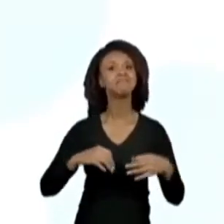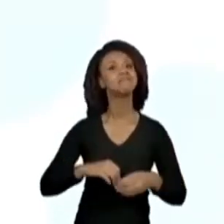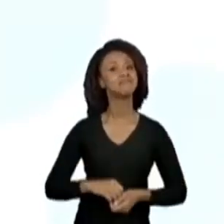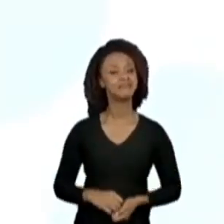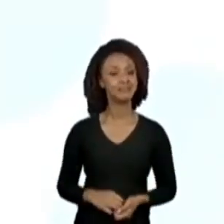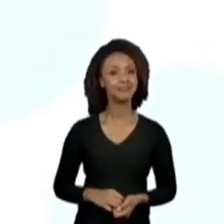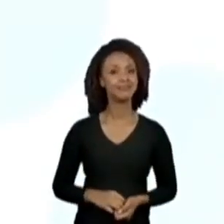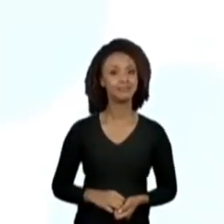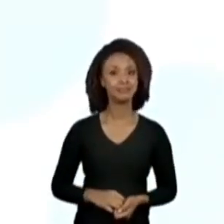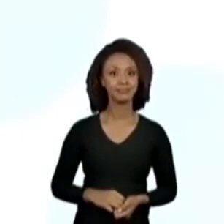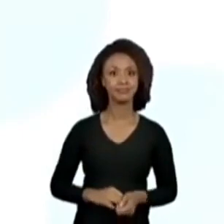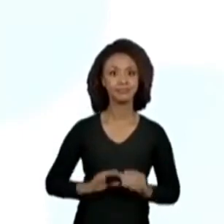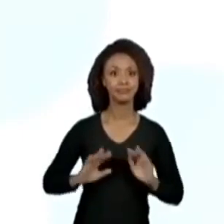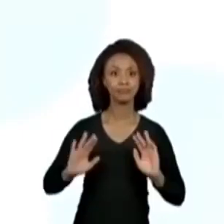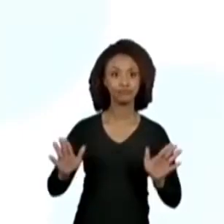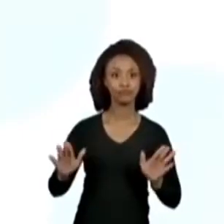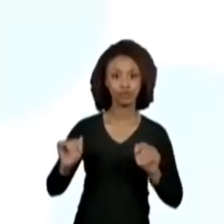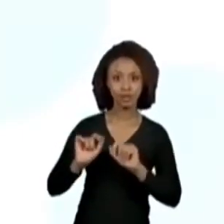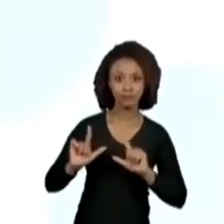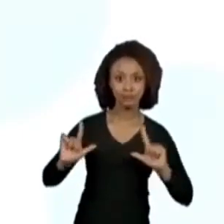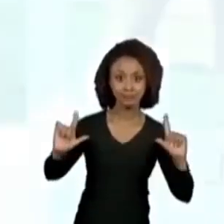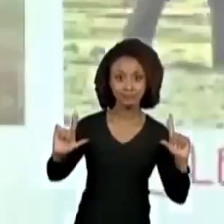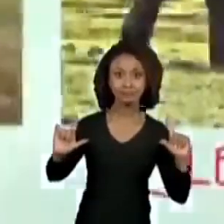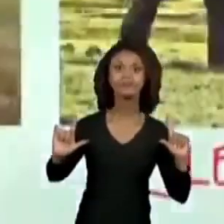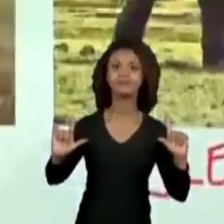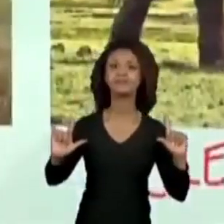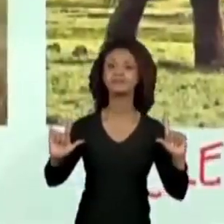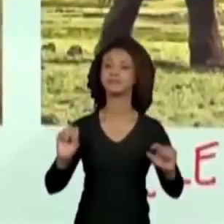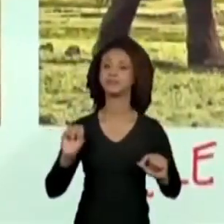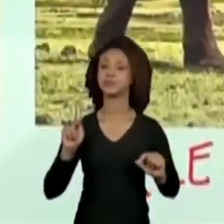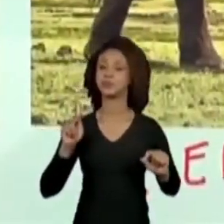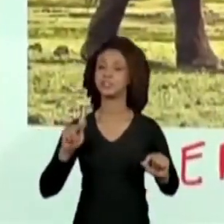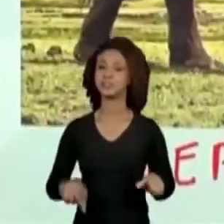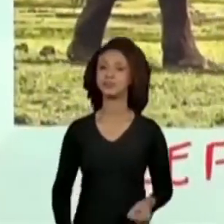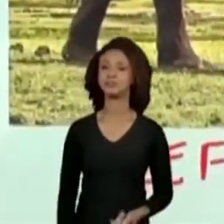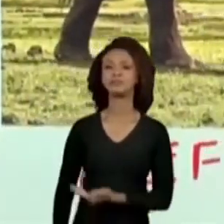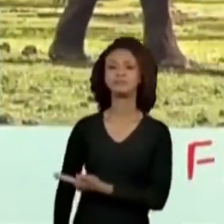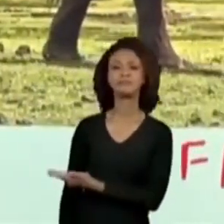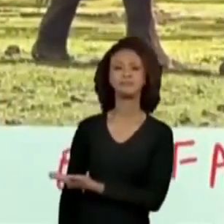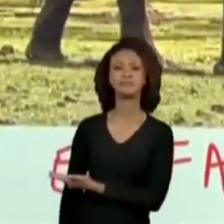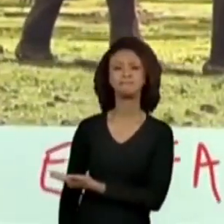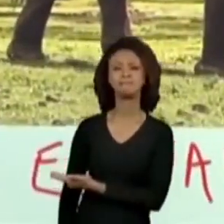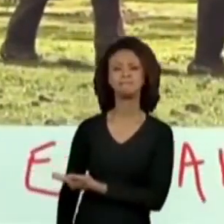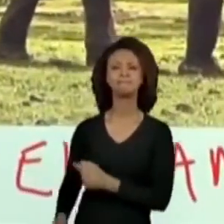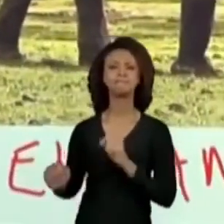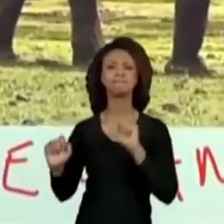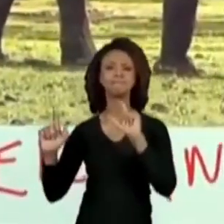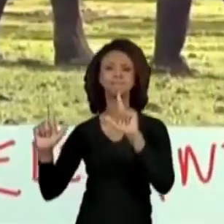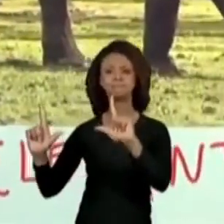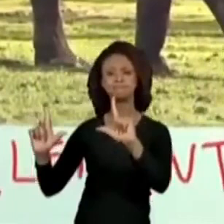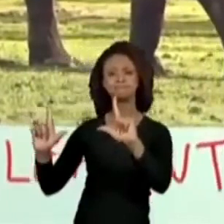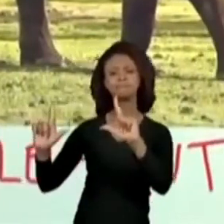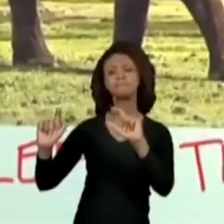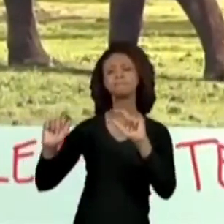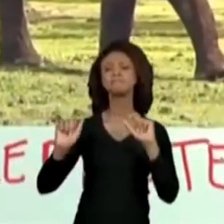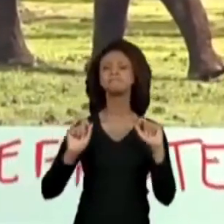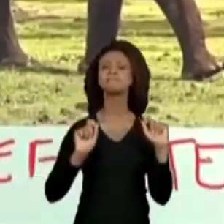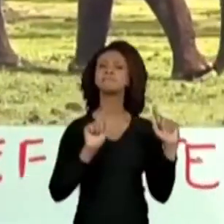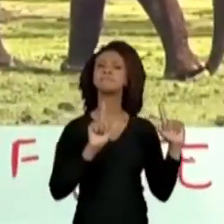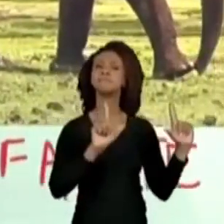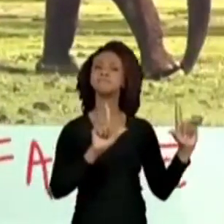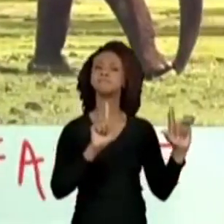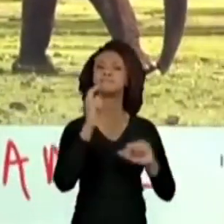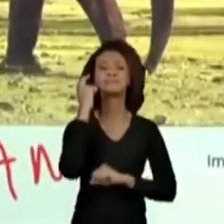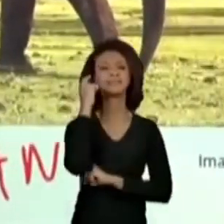elefante. Colocaram ali? Estão colocando? Estão. Estão colocando. E agora, hein? Agora, dependendo